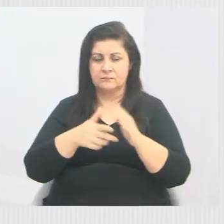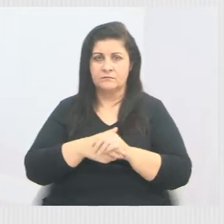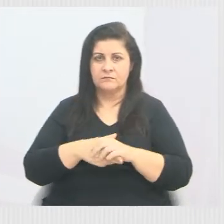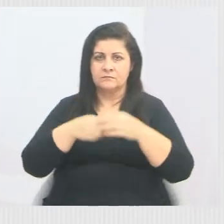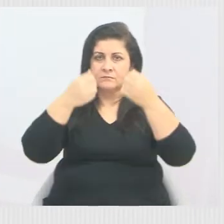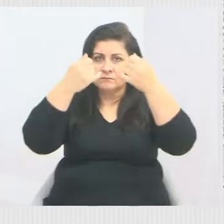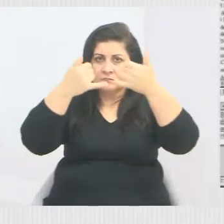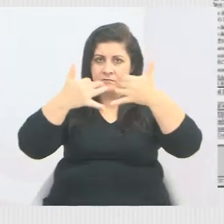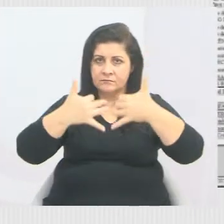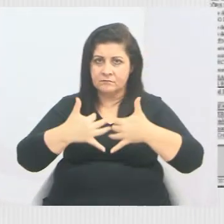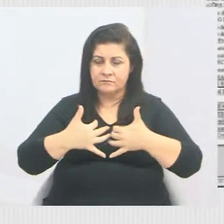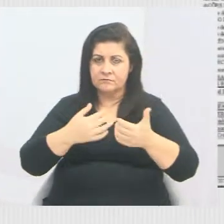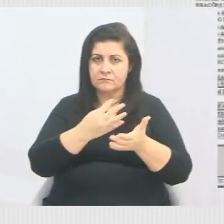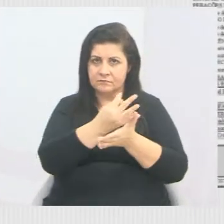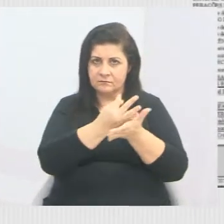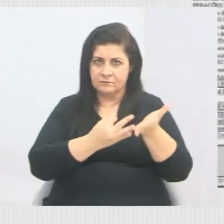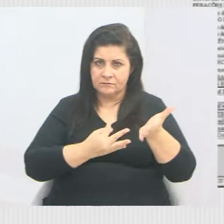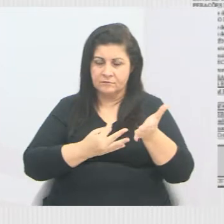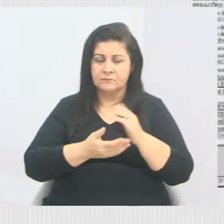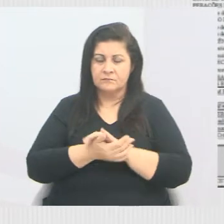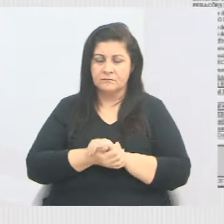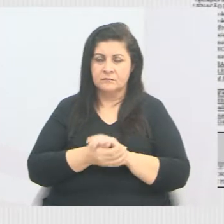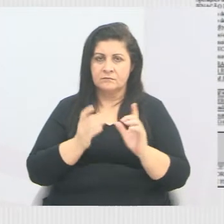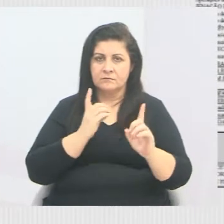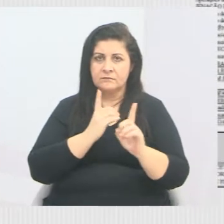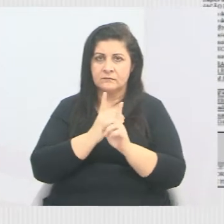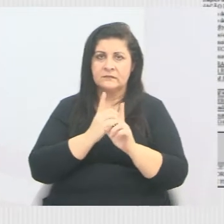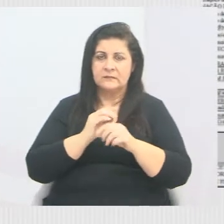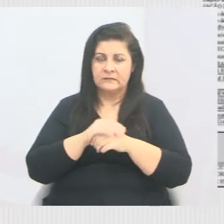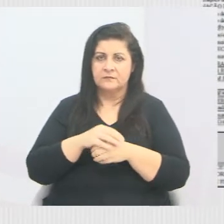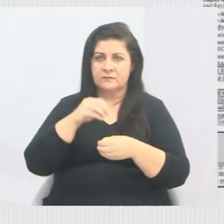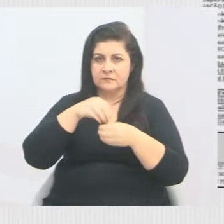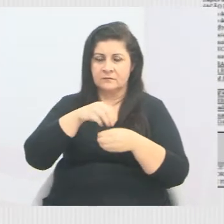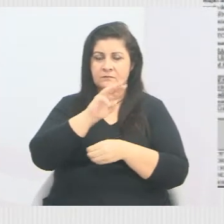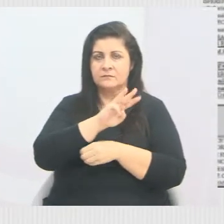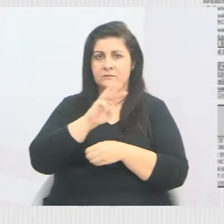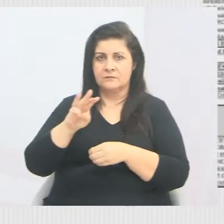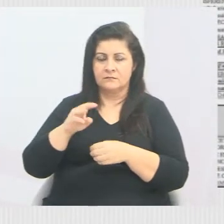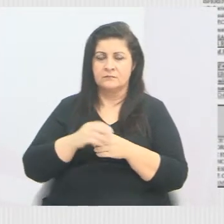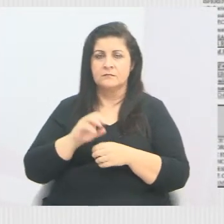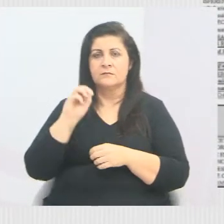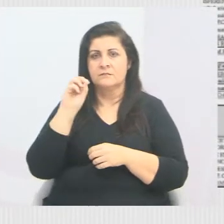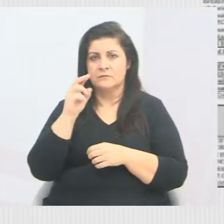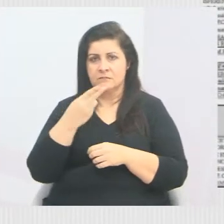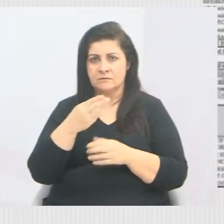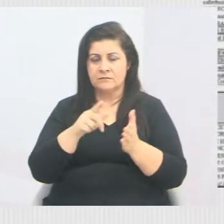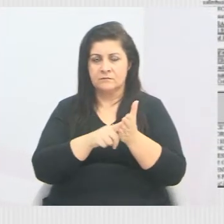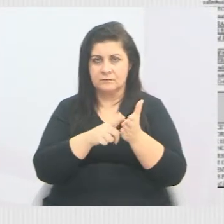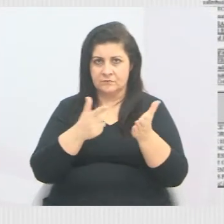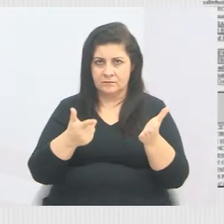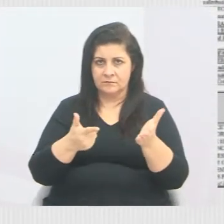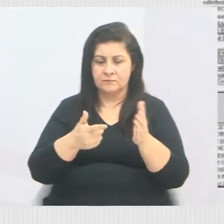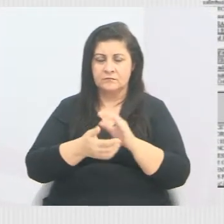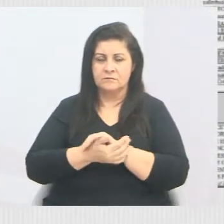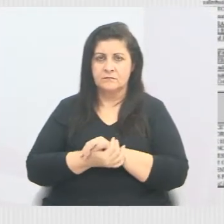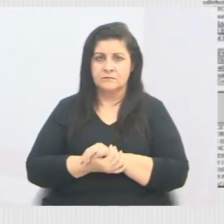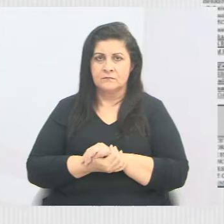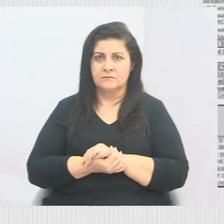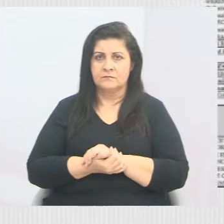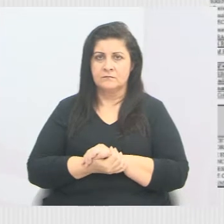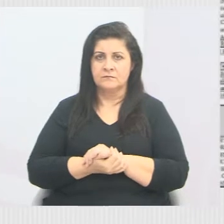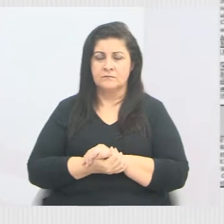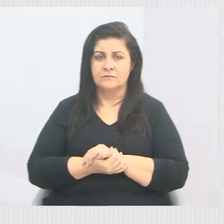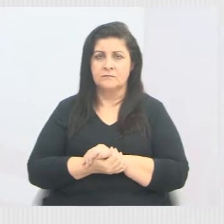relatório que vocês vão encontrar dentro do site do município ou através do boletim oficial também